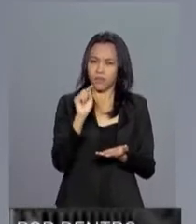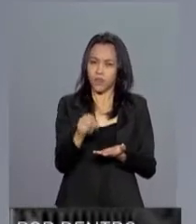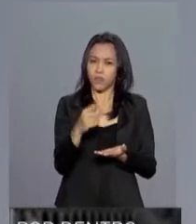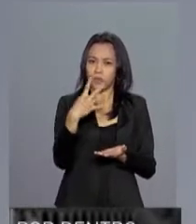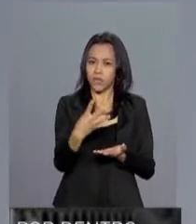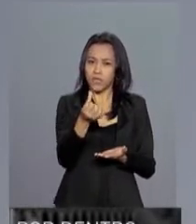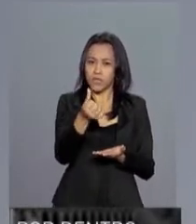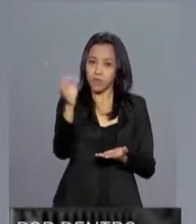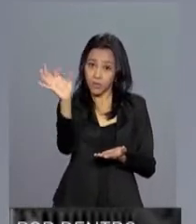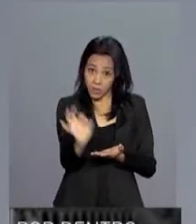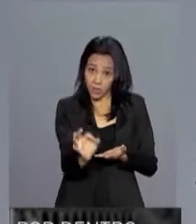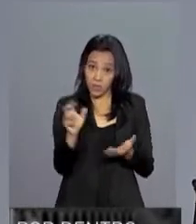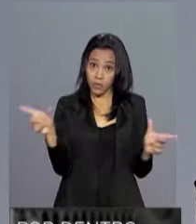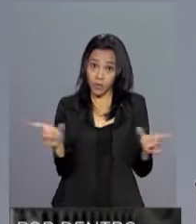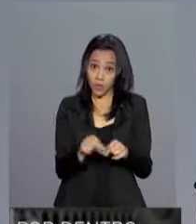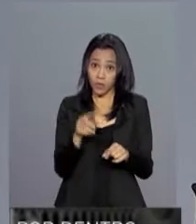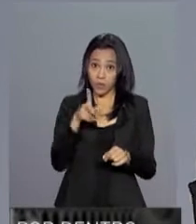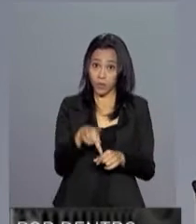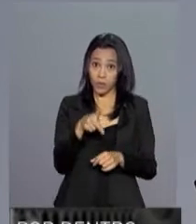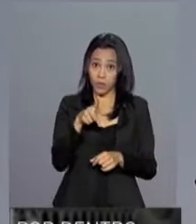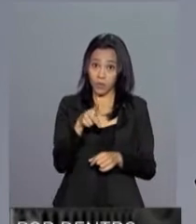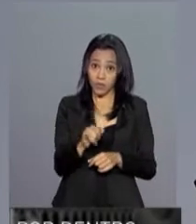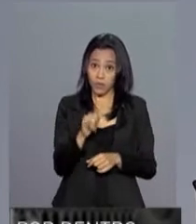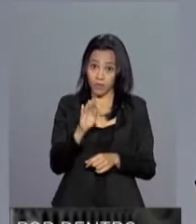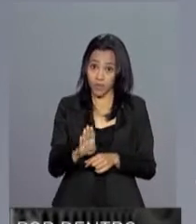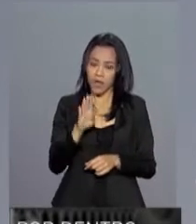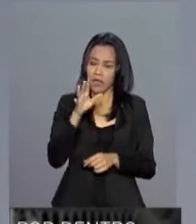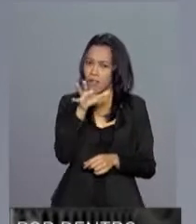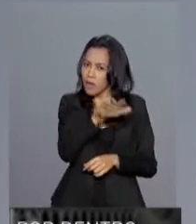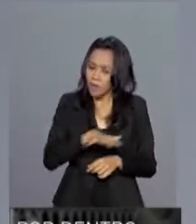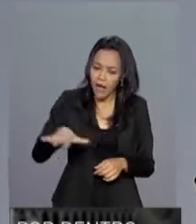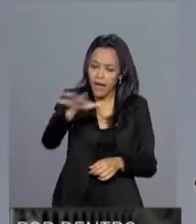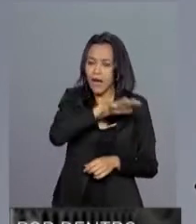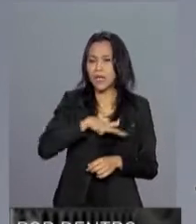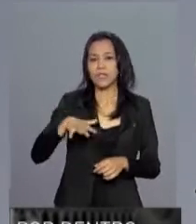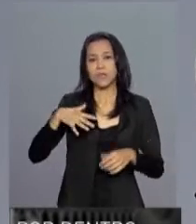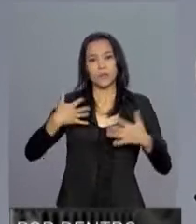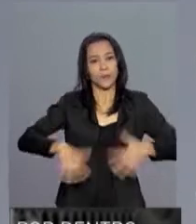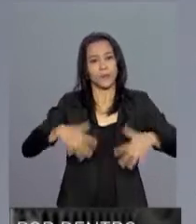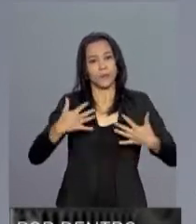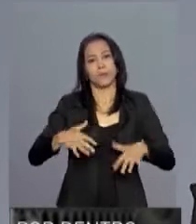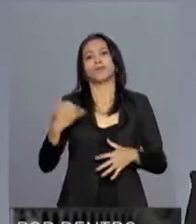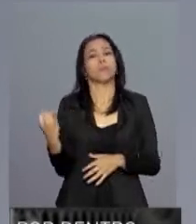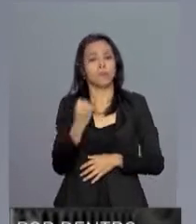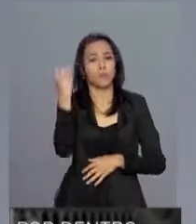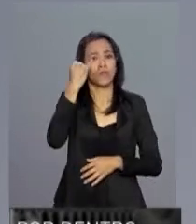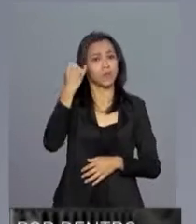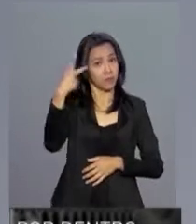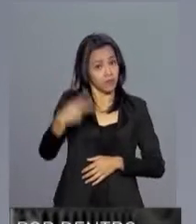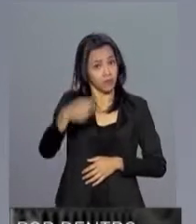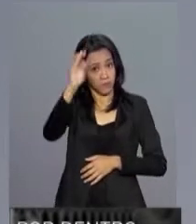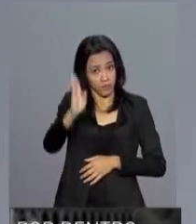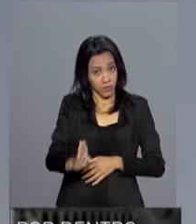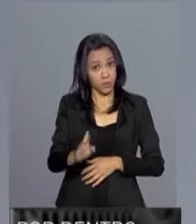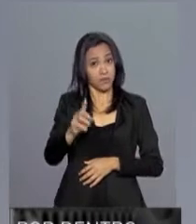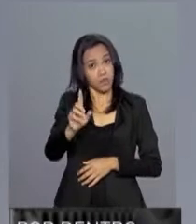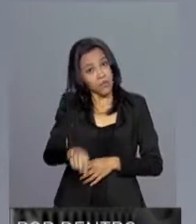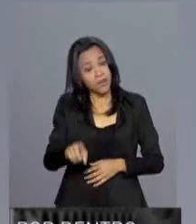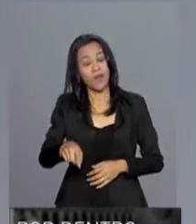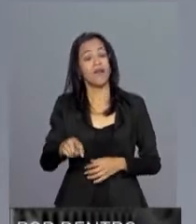interno bruto então é uma das maiores atividades econômicas que nós temos no nosso país sem dúvida nenhuma vocação